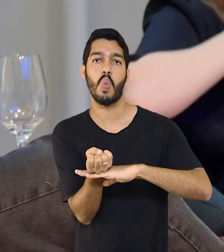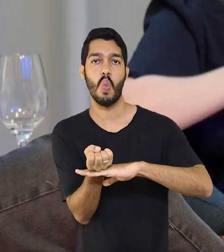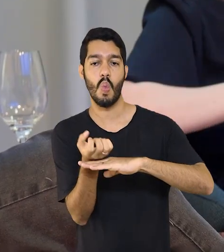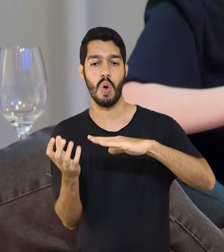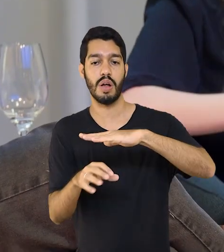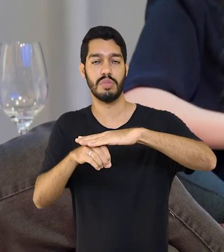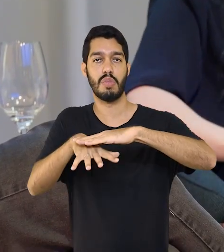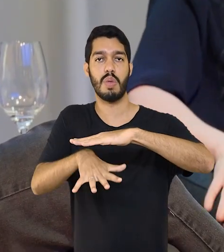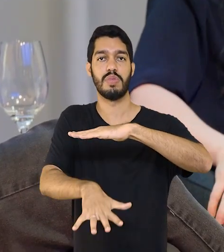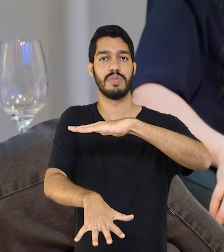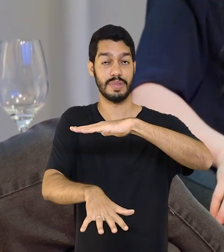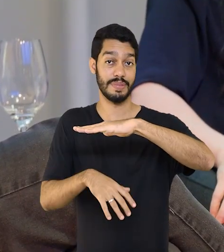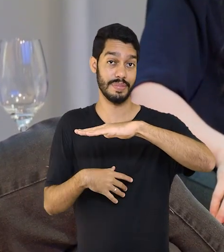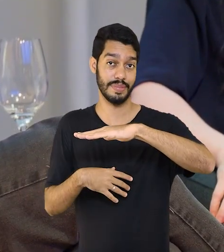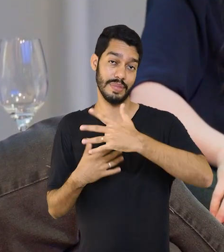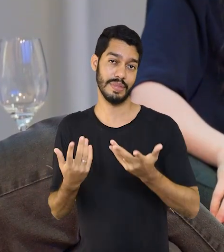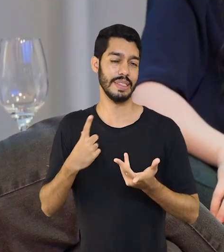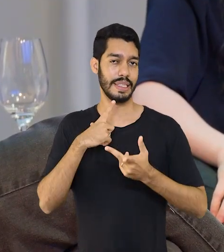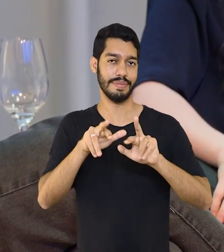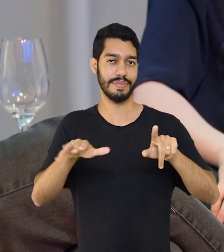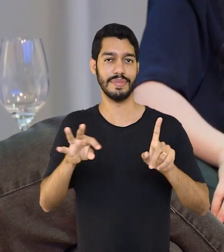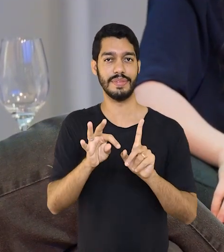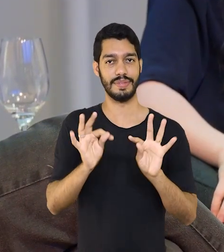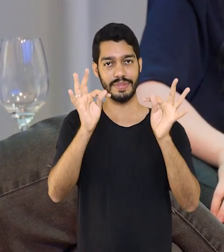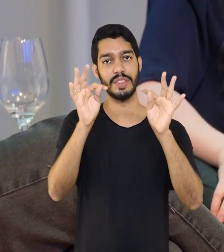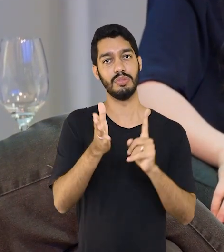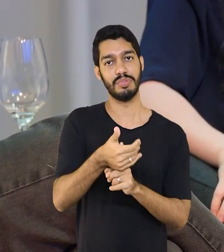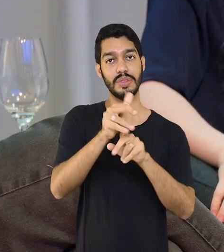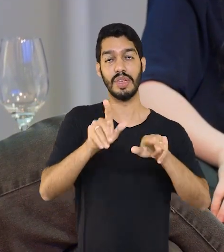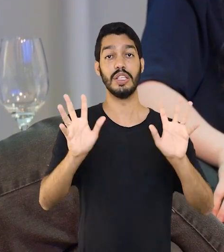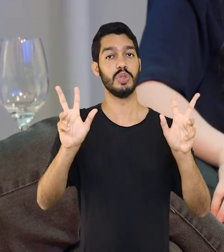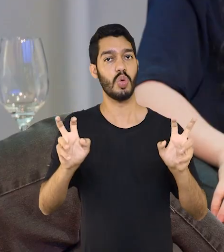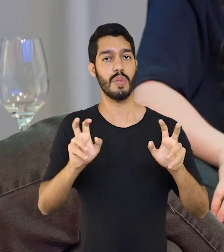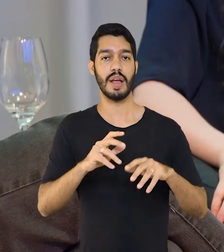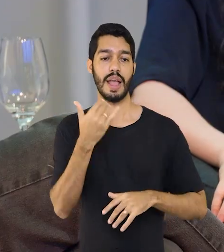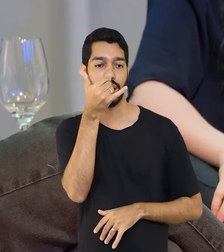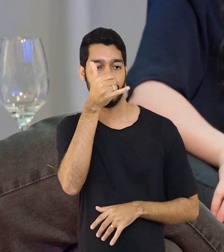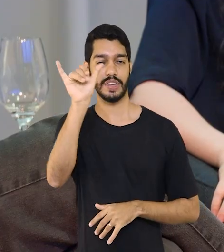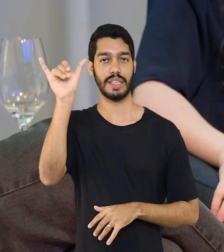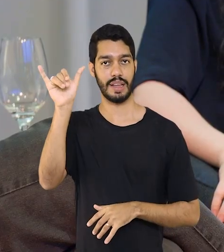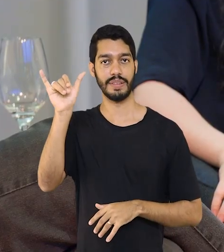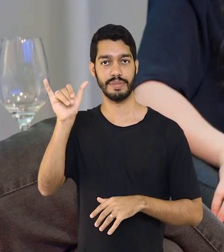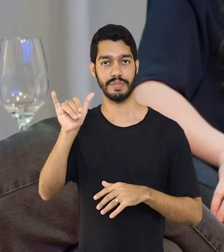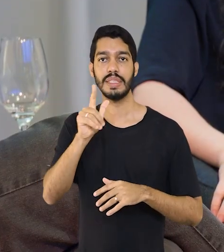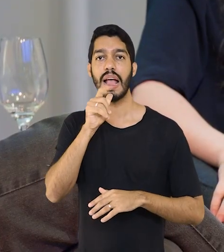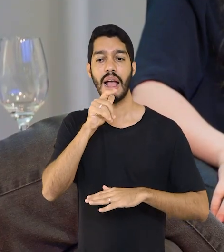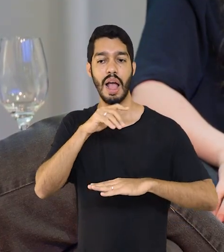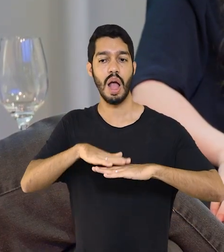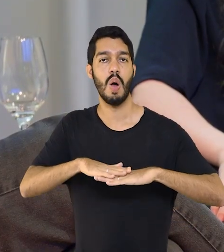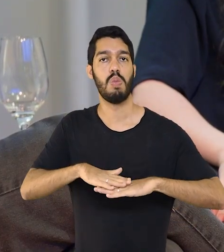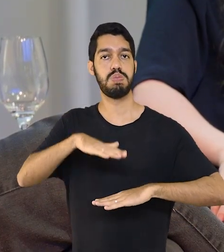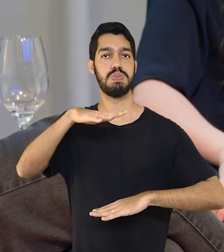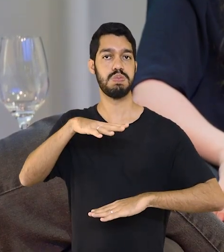poder avançar em relação às questões relacionadas a alagamentos nas cidades. Então, assim, tem várias